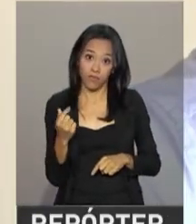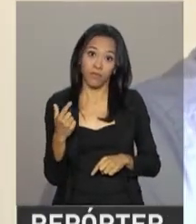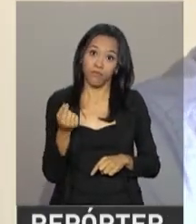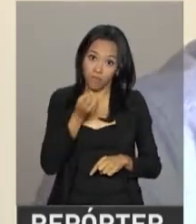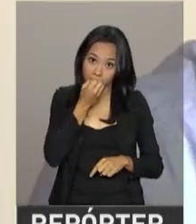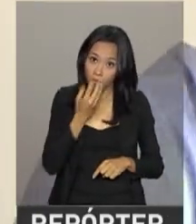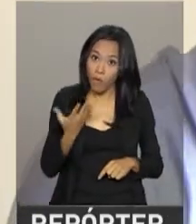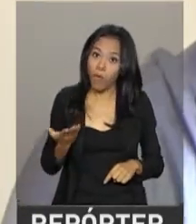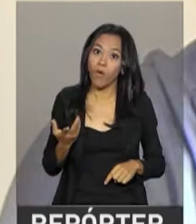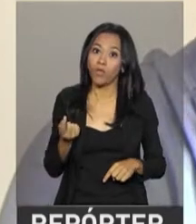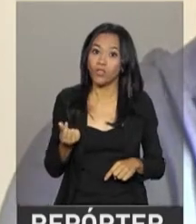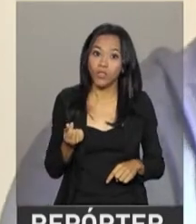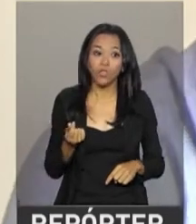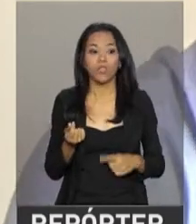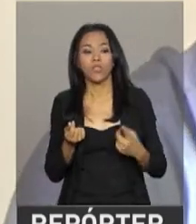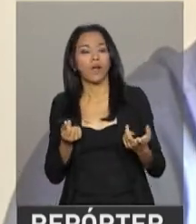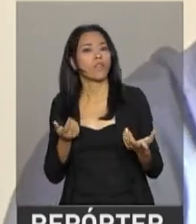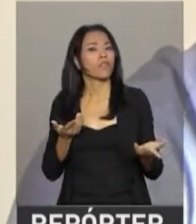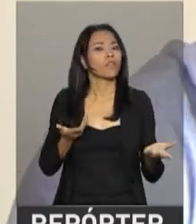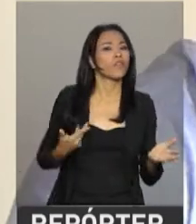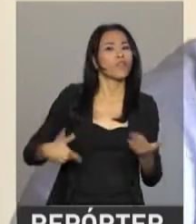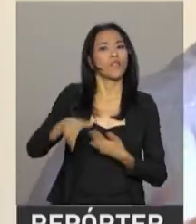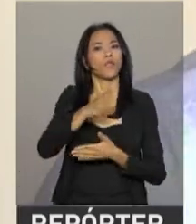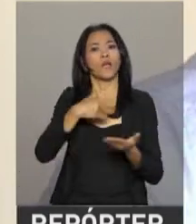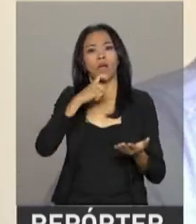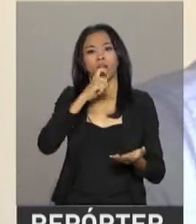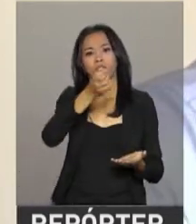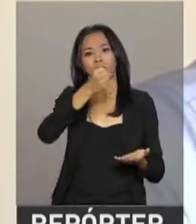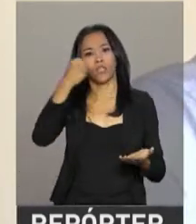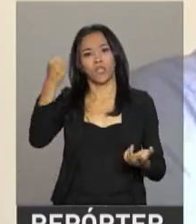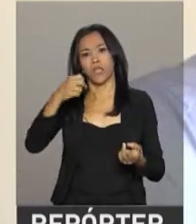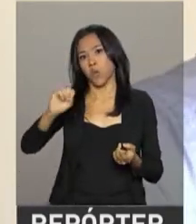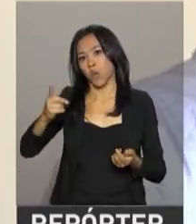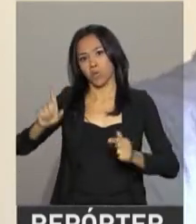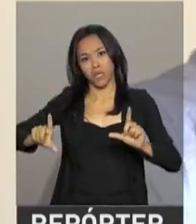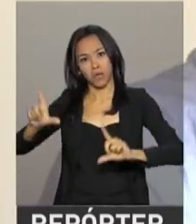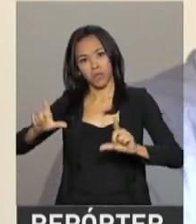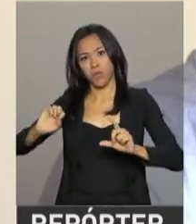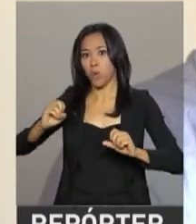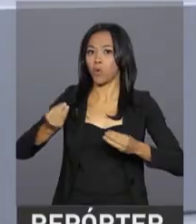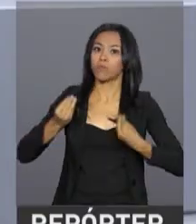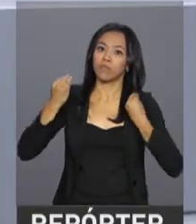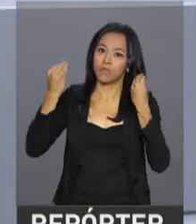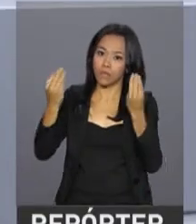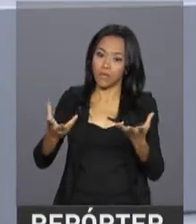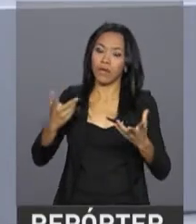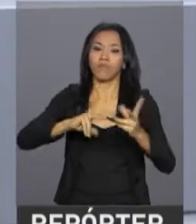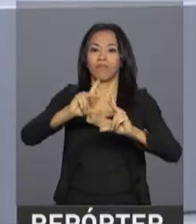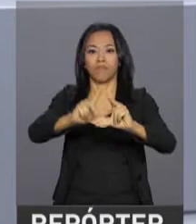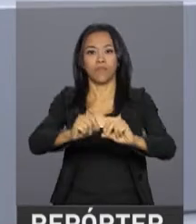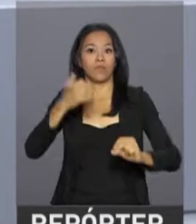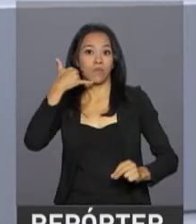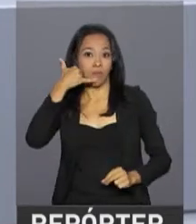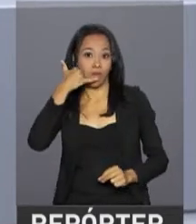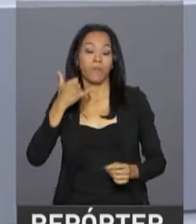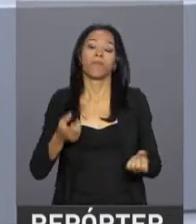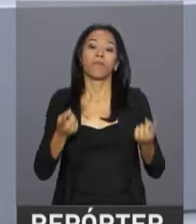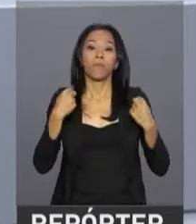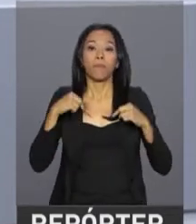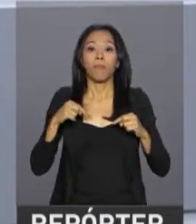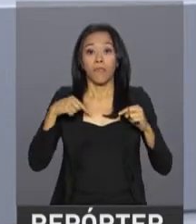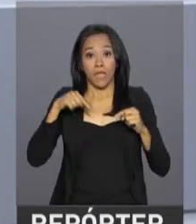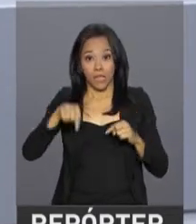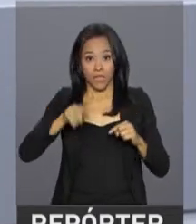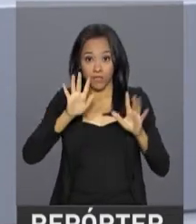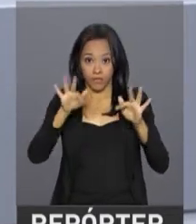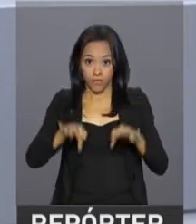em trocar a geladeira televisão o mesmo presente a alguém consular e neste fim de ano as crianças